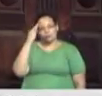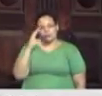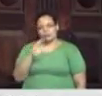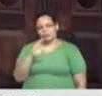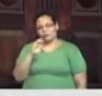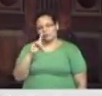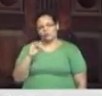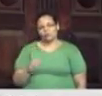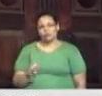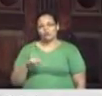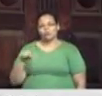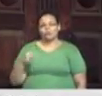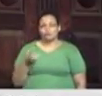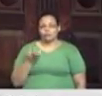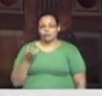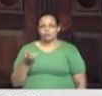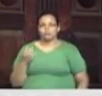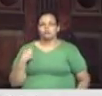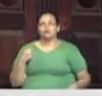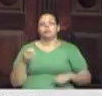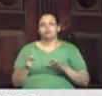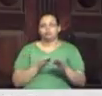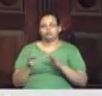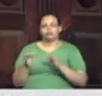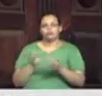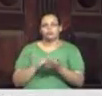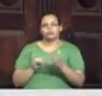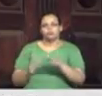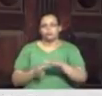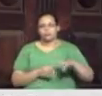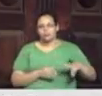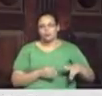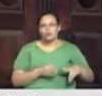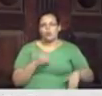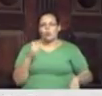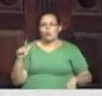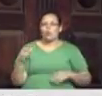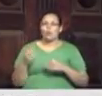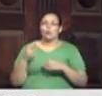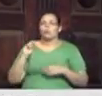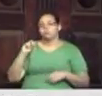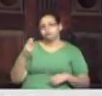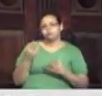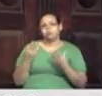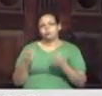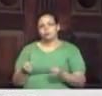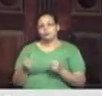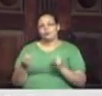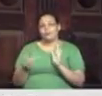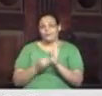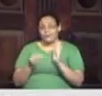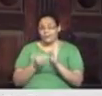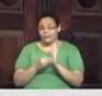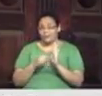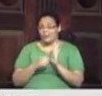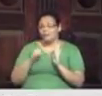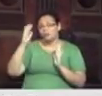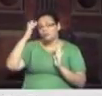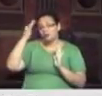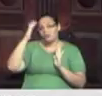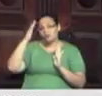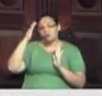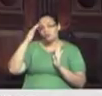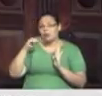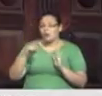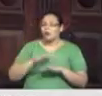Nós queríamos rejeitar o projeto como veio do Poder Executivo ou aprová-los com emendas, porque entendíamos que ele seria